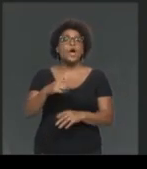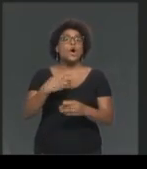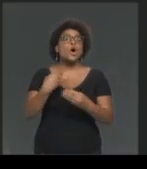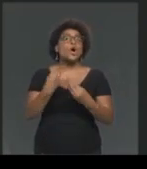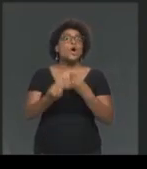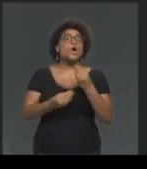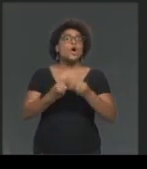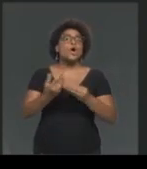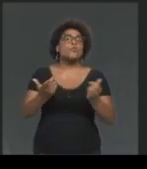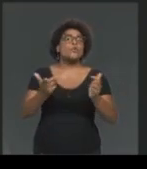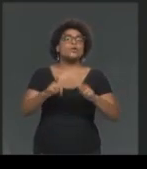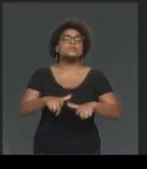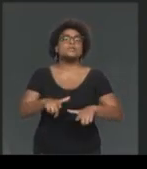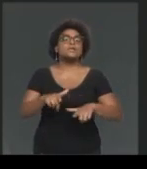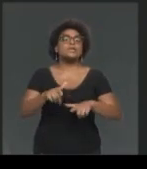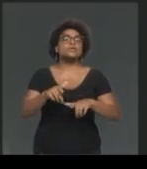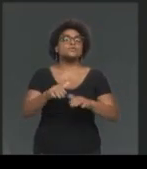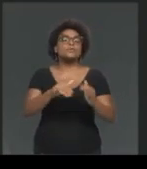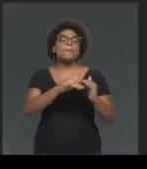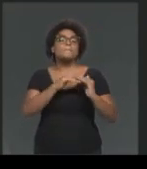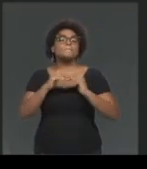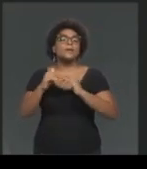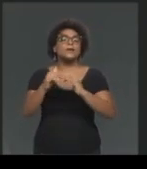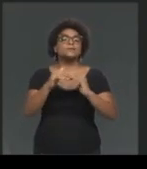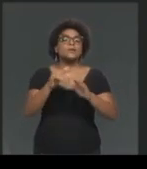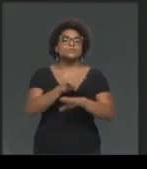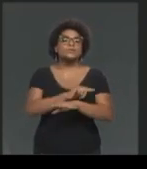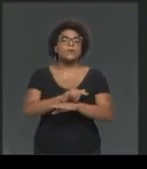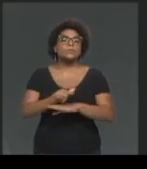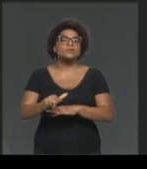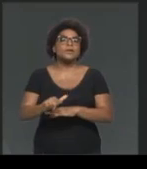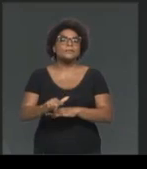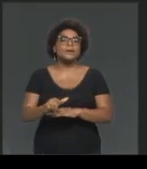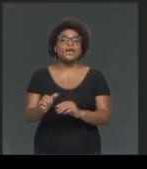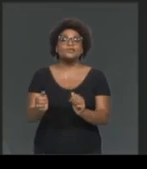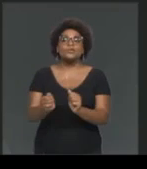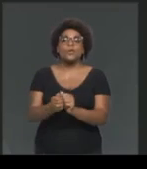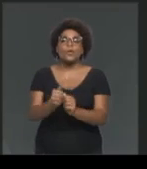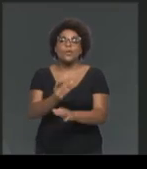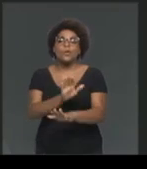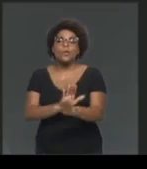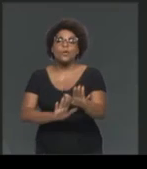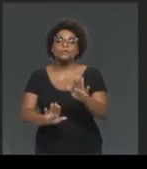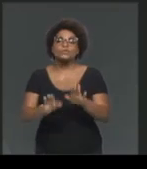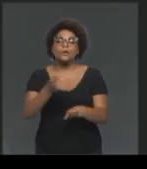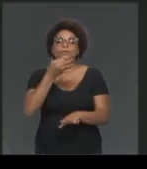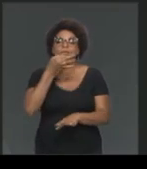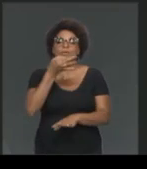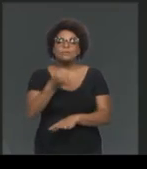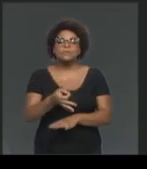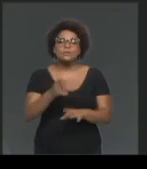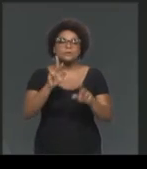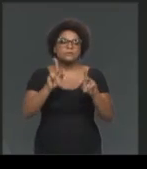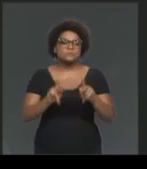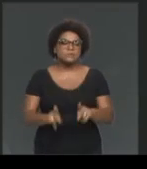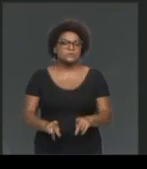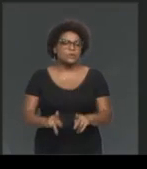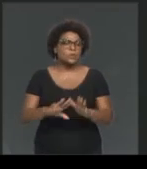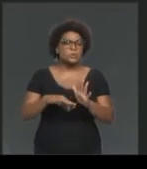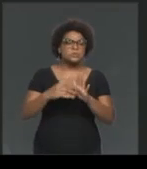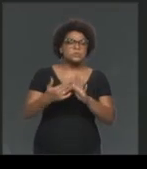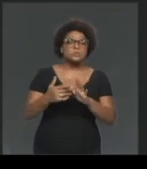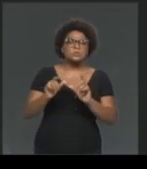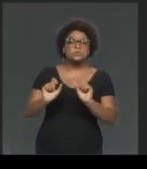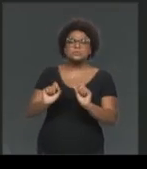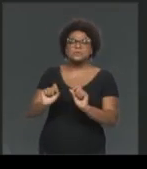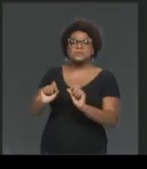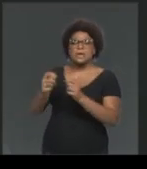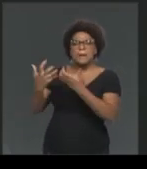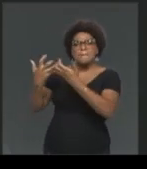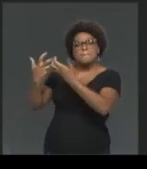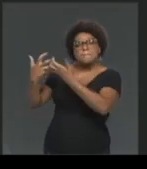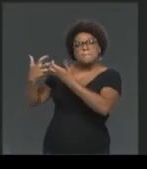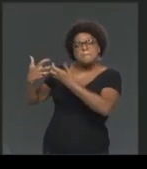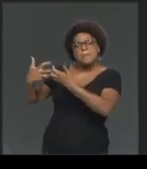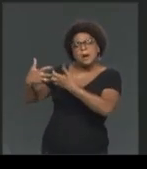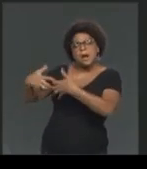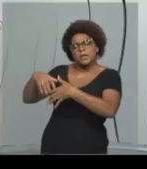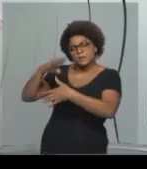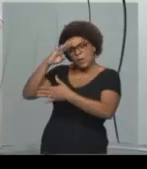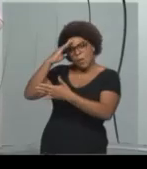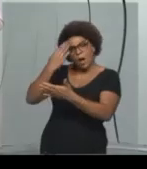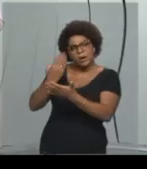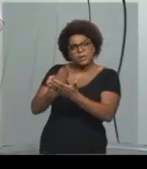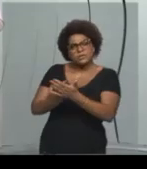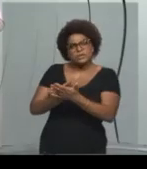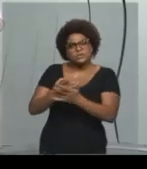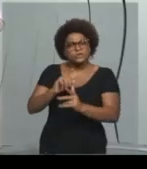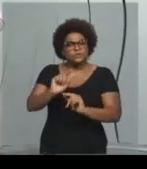do controle da opinião pública, né? Do controle daquilo que as pessoas pensam e acreditam